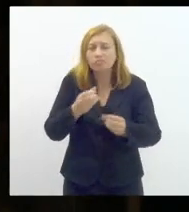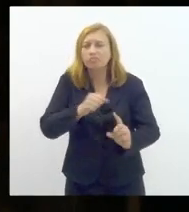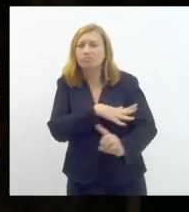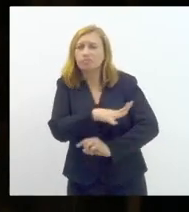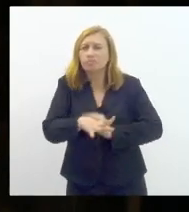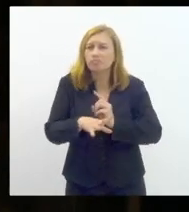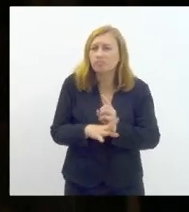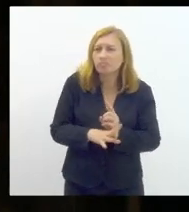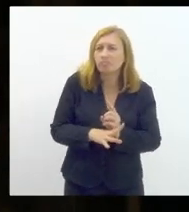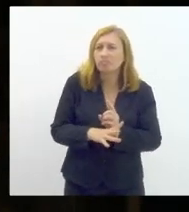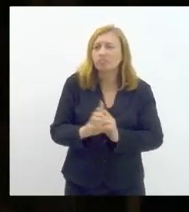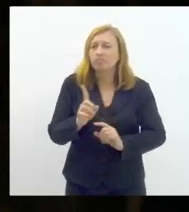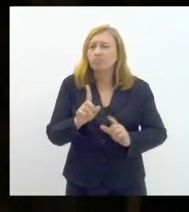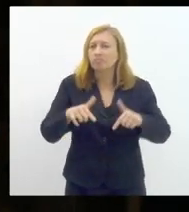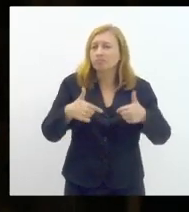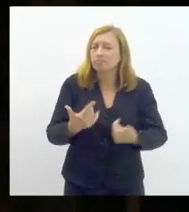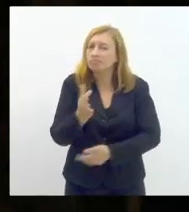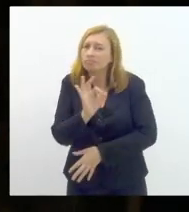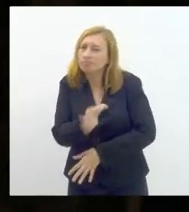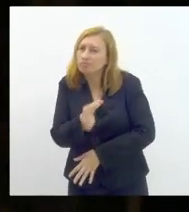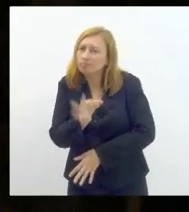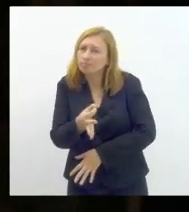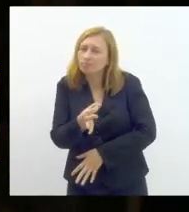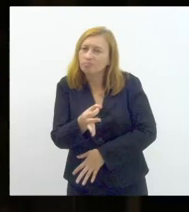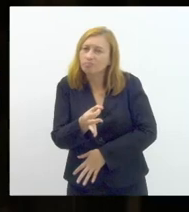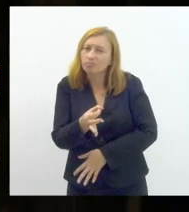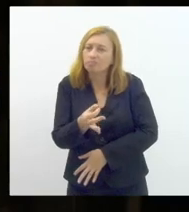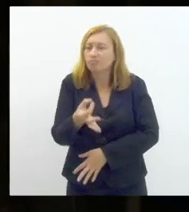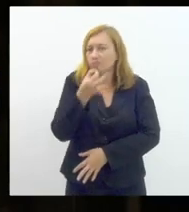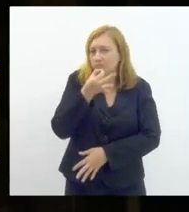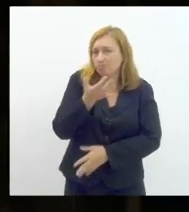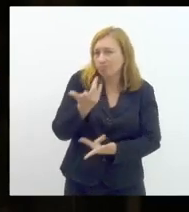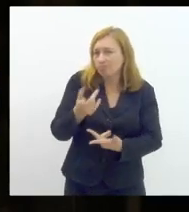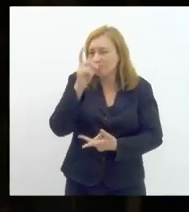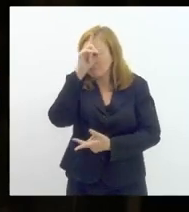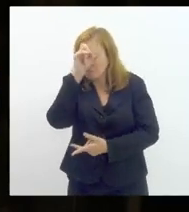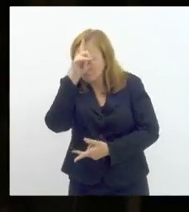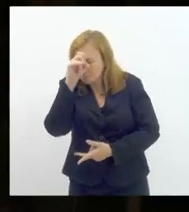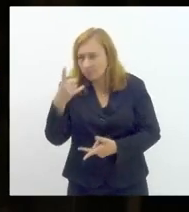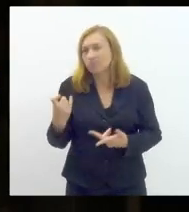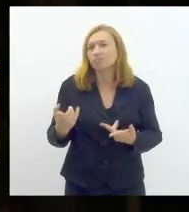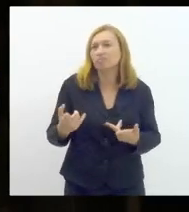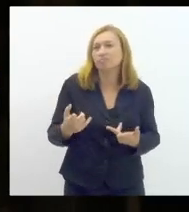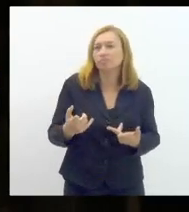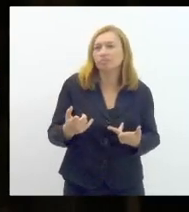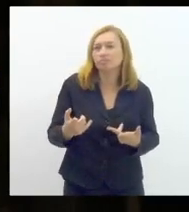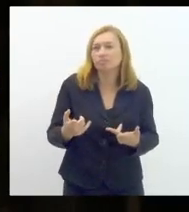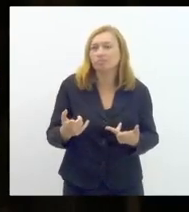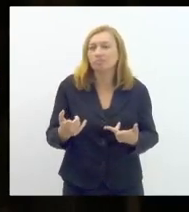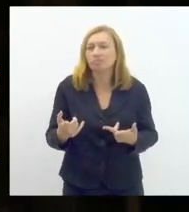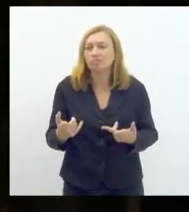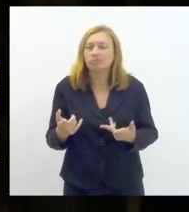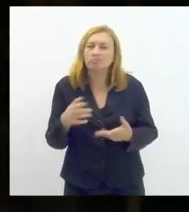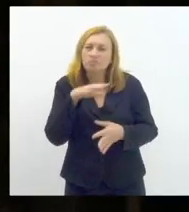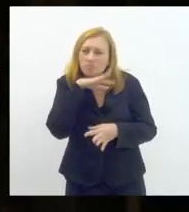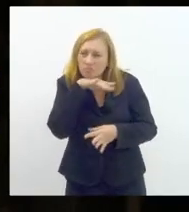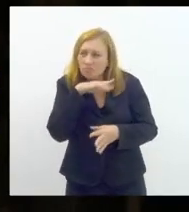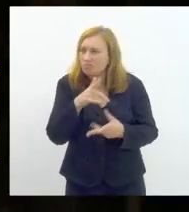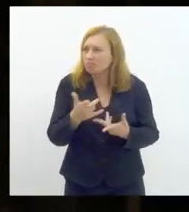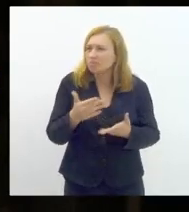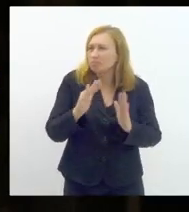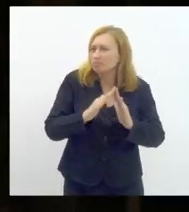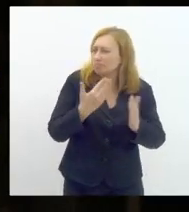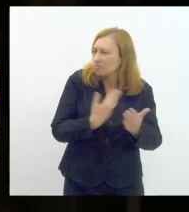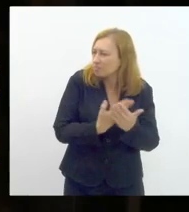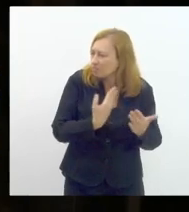sociedade não funciona corretamente. Os hospitais em situações precárias,